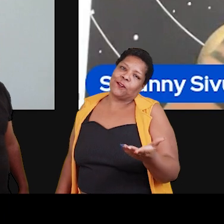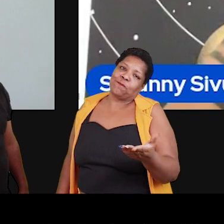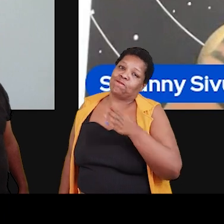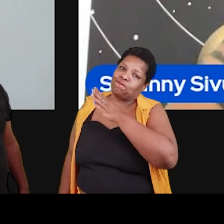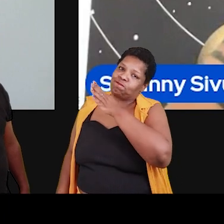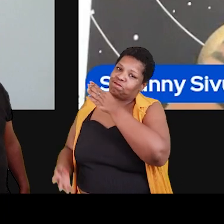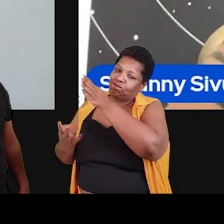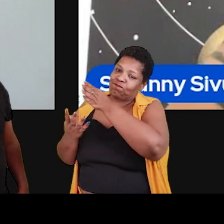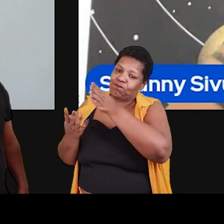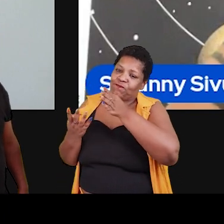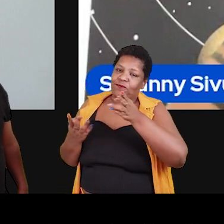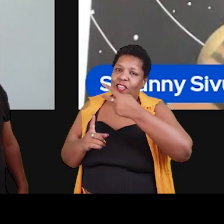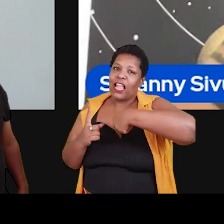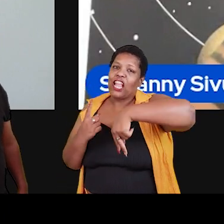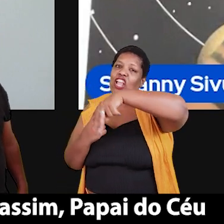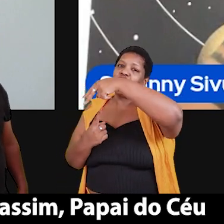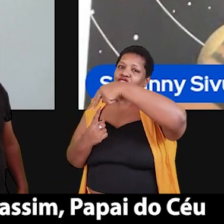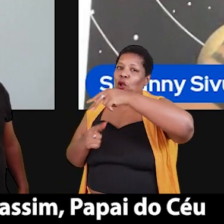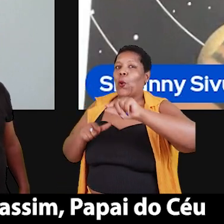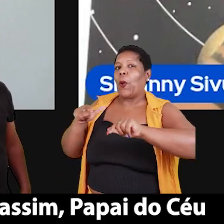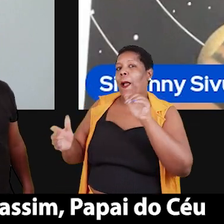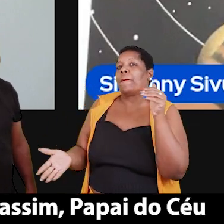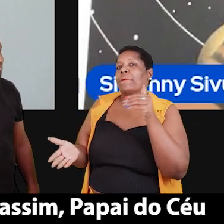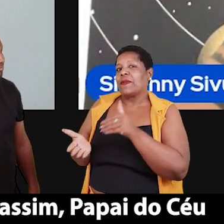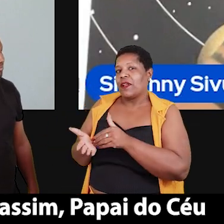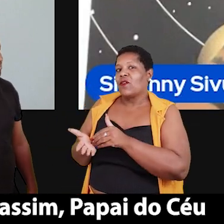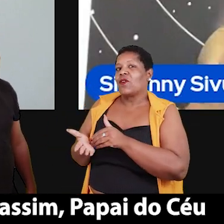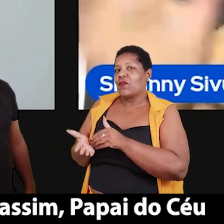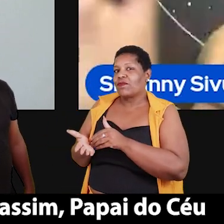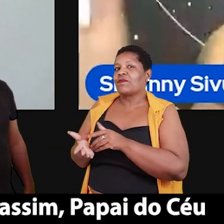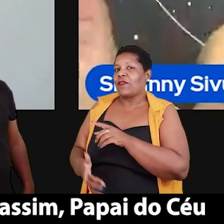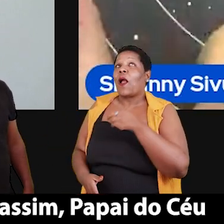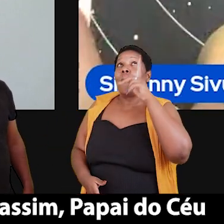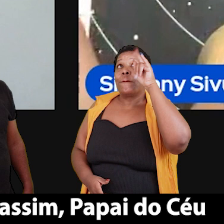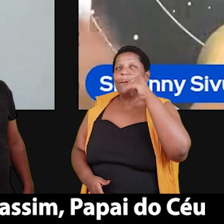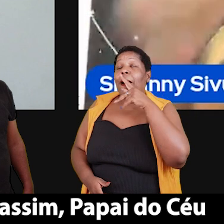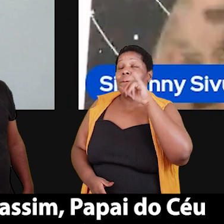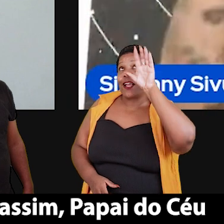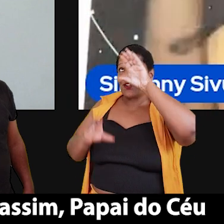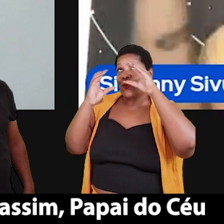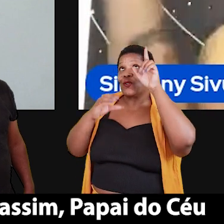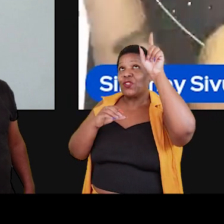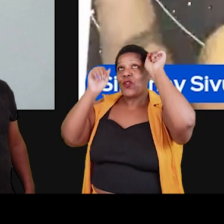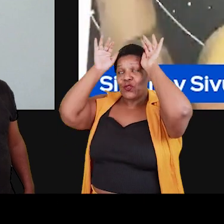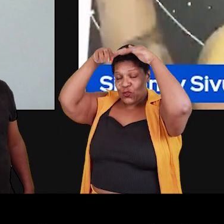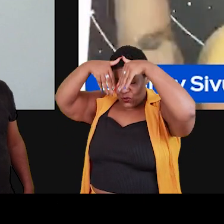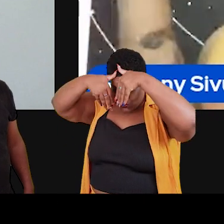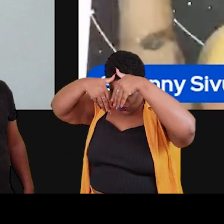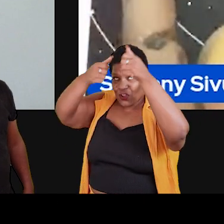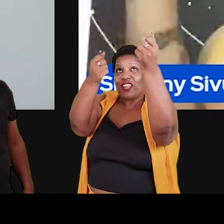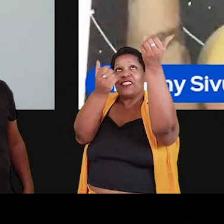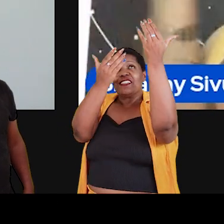turnê do Amarela Gira Final. Então, assim, Papai do Céu foi muito bondoso comigo e todos os orixás